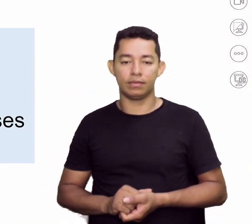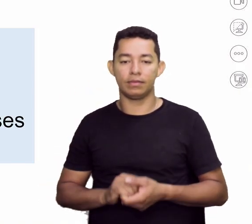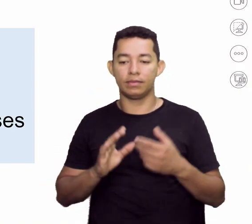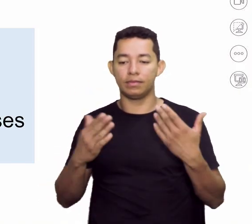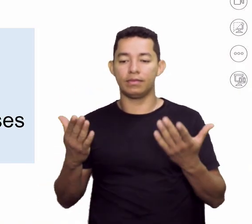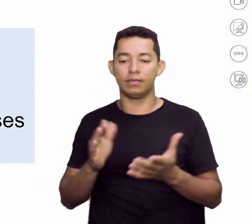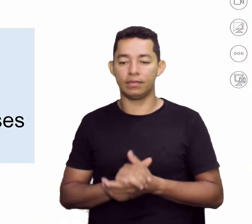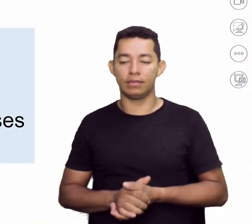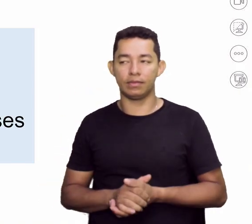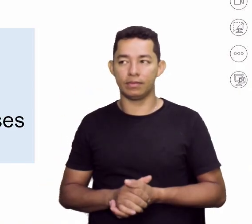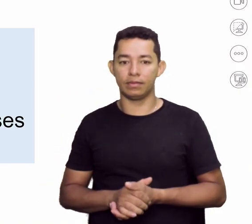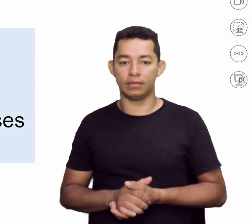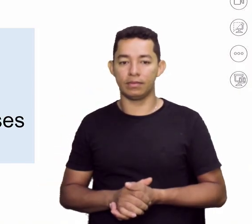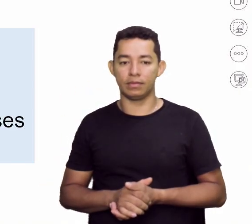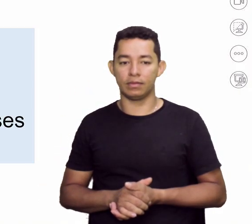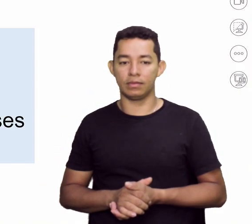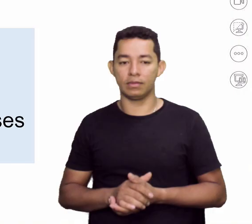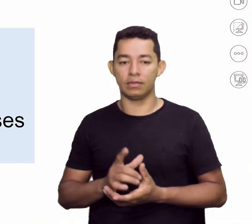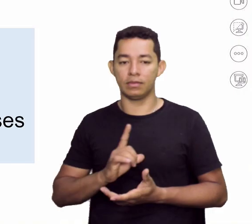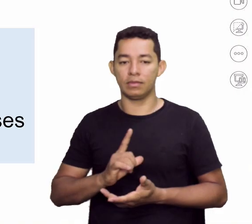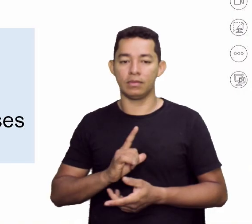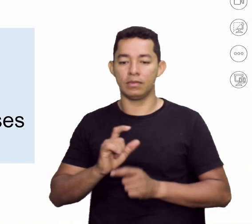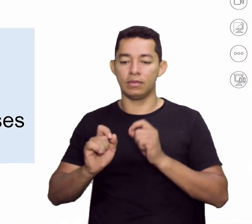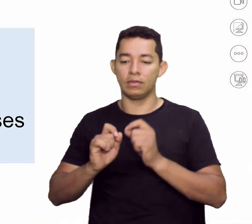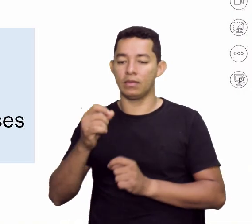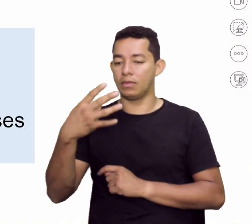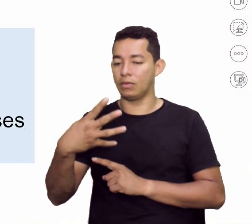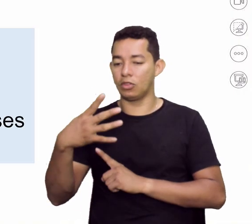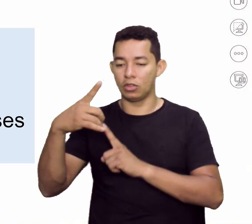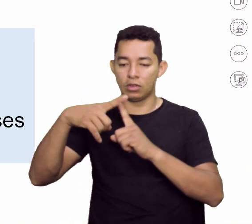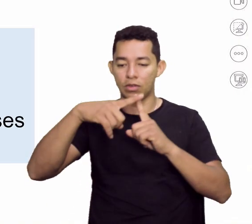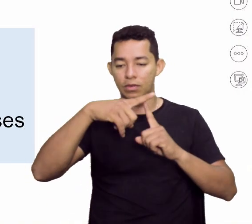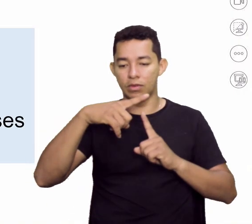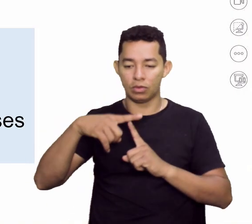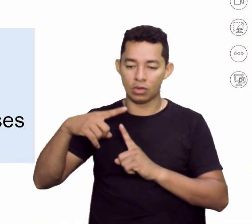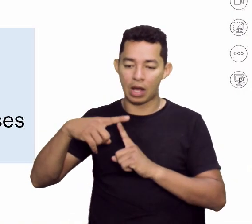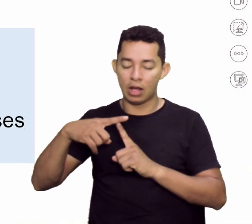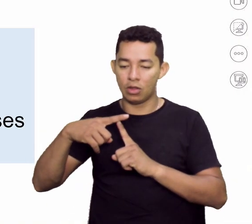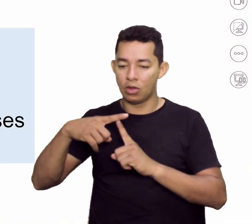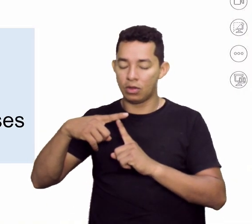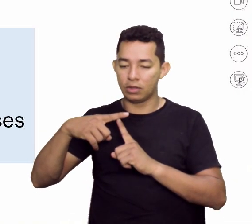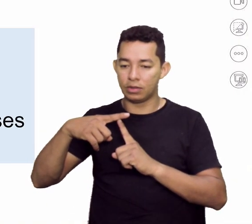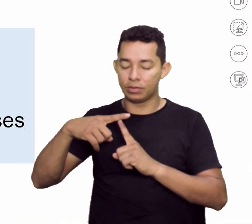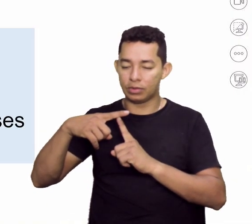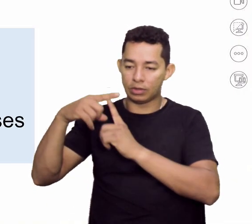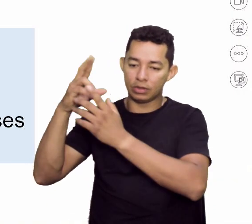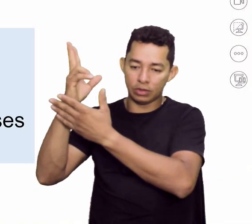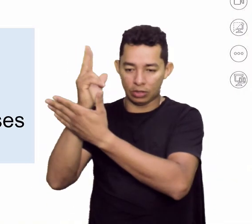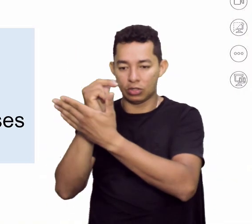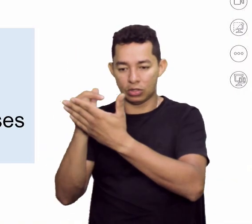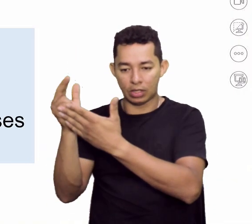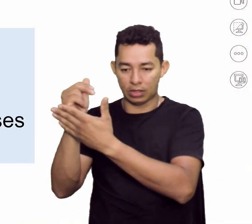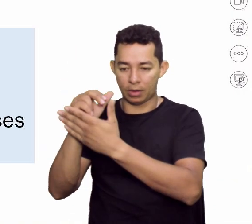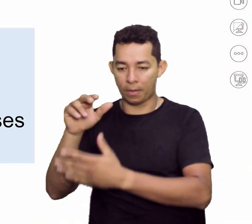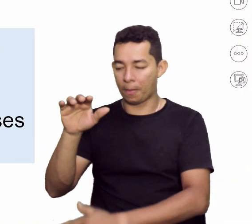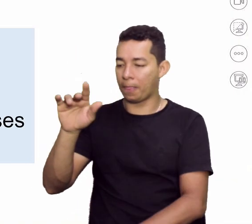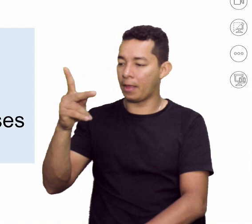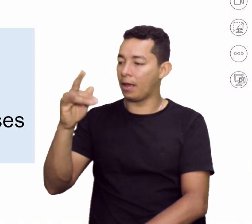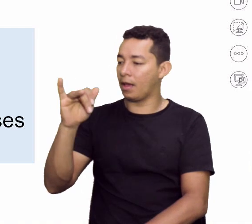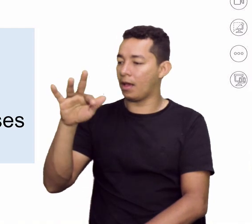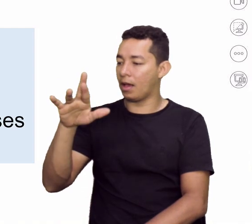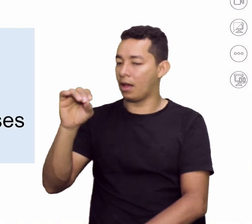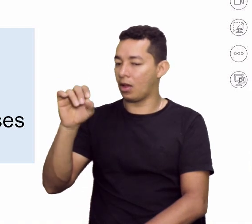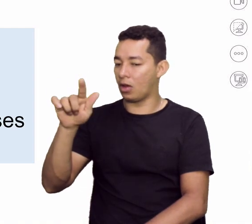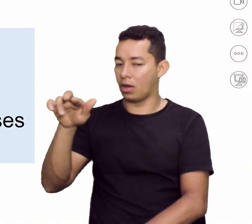Então, existiam basicamente 4 tipos de hieróglifos. Os hieróglifos mais antigos